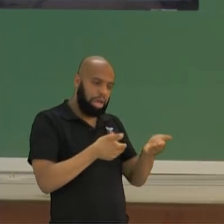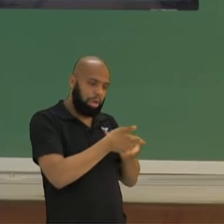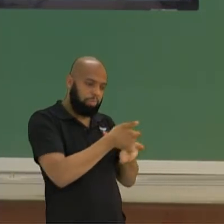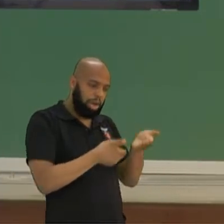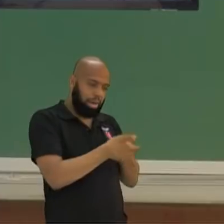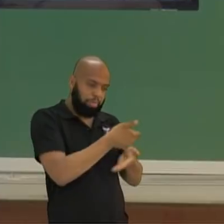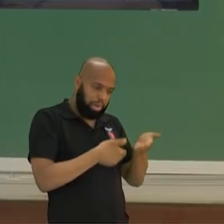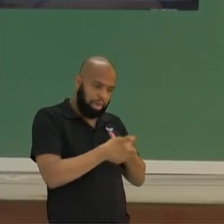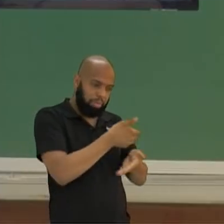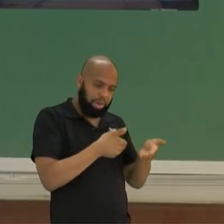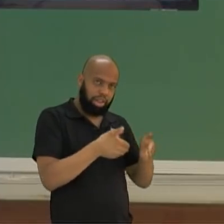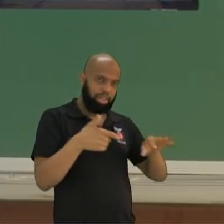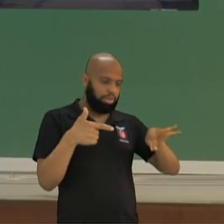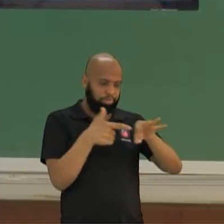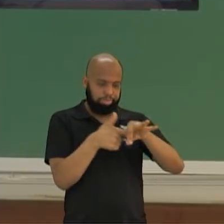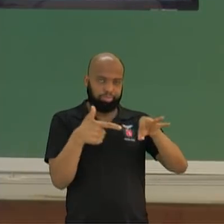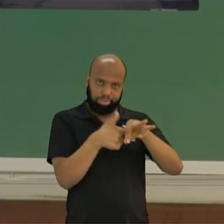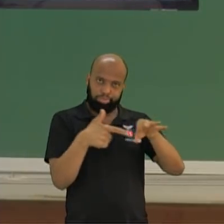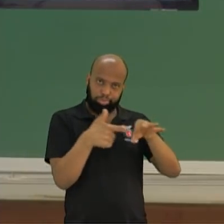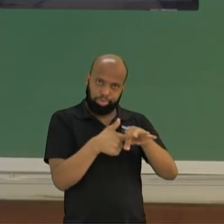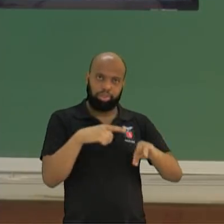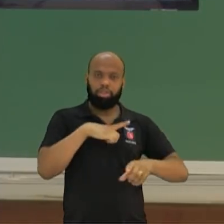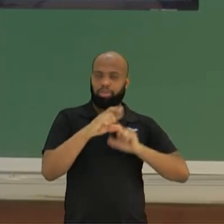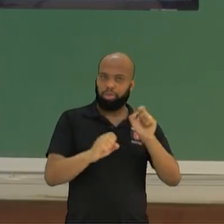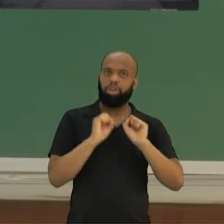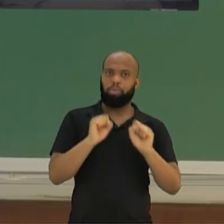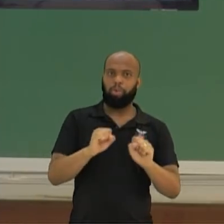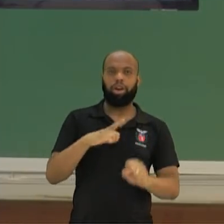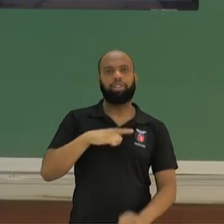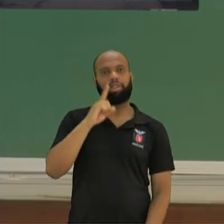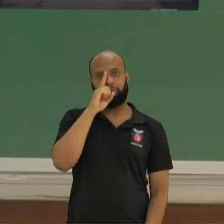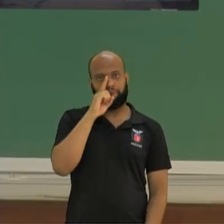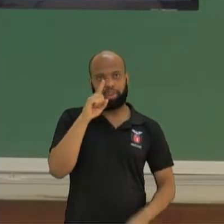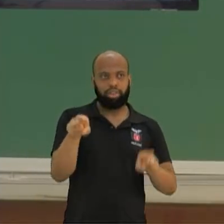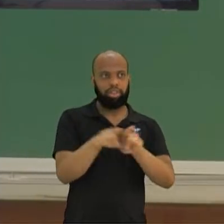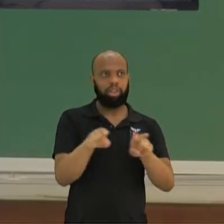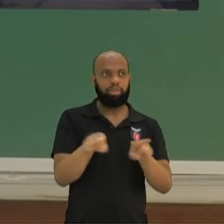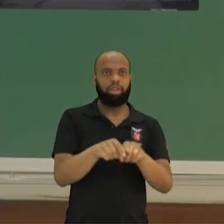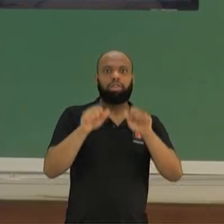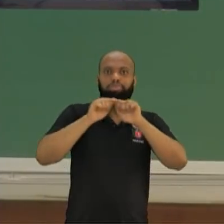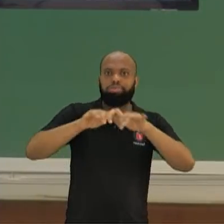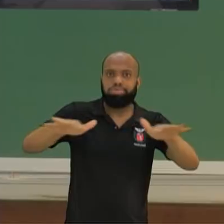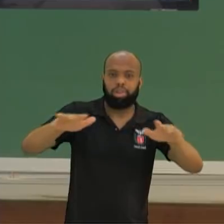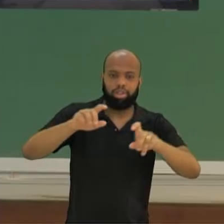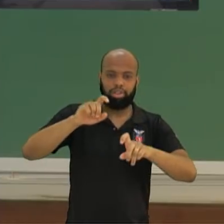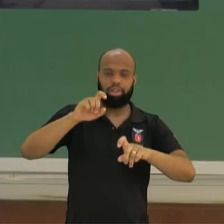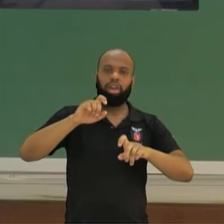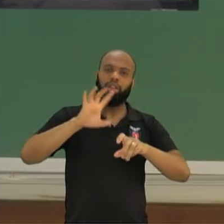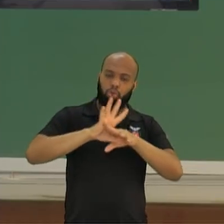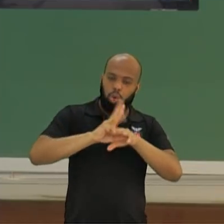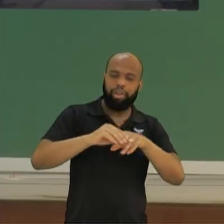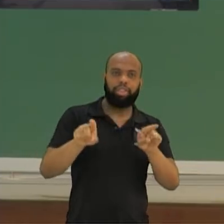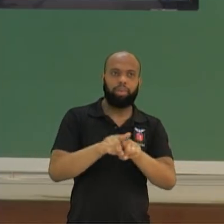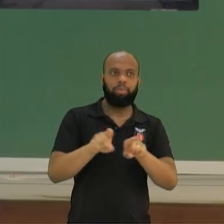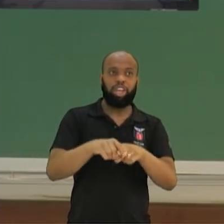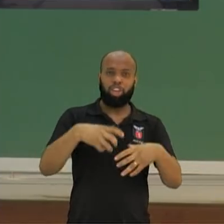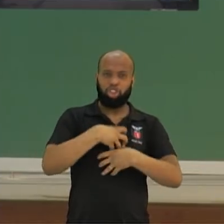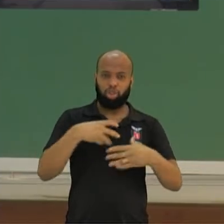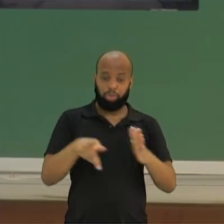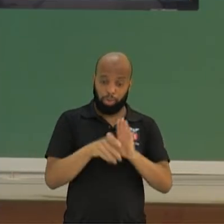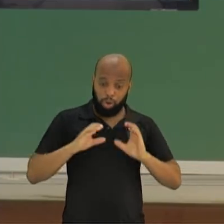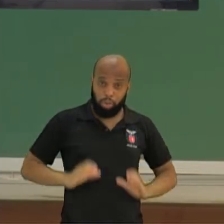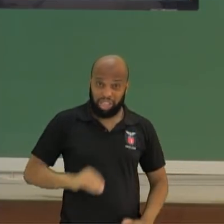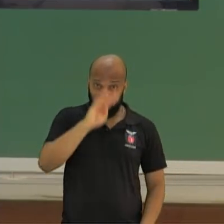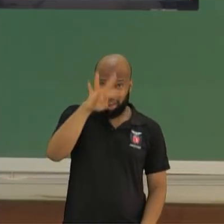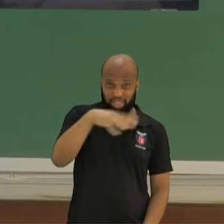secreção entre o pênis e a vagina, portanto, existe um grande risco de transmissão de doenças, tá? Então, métodos comportamentais